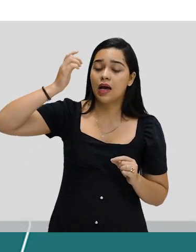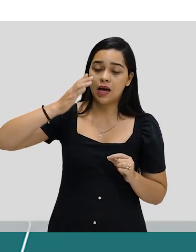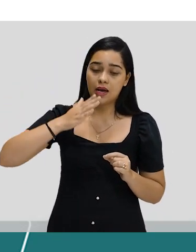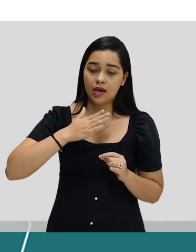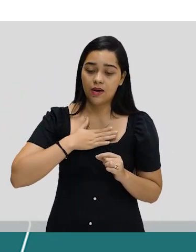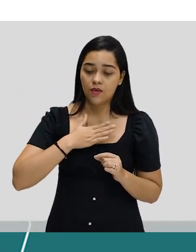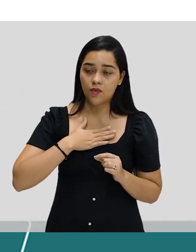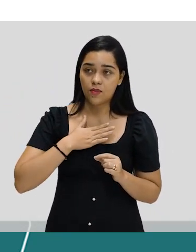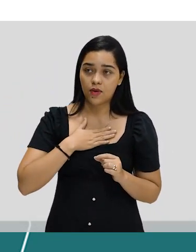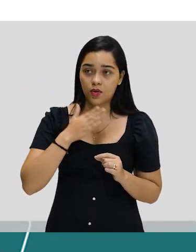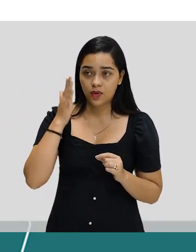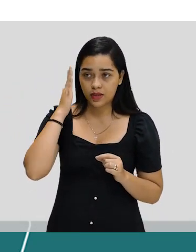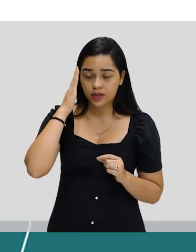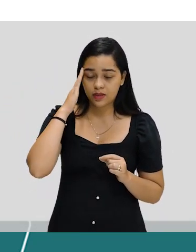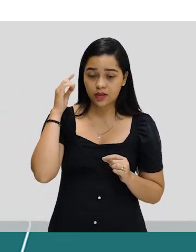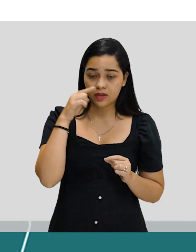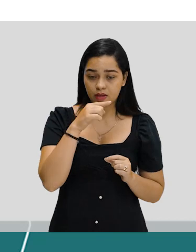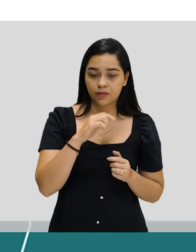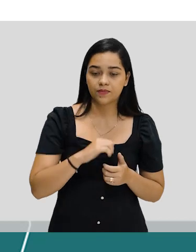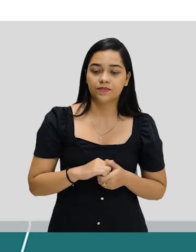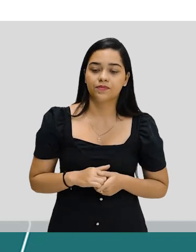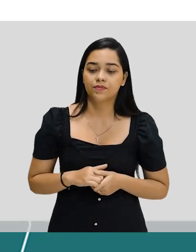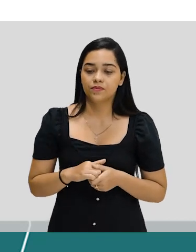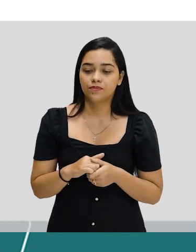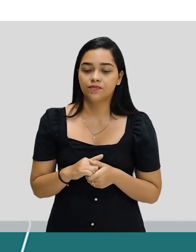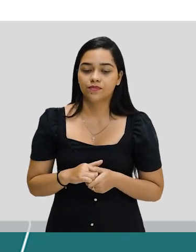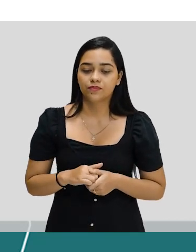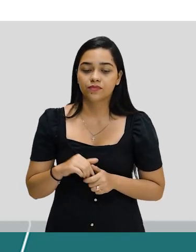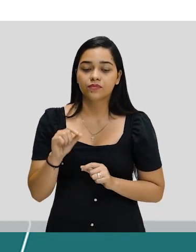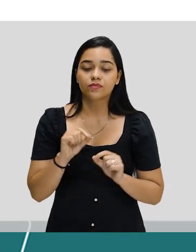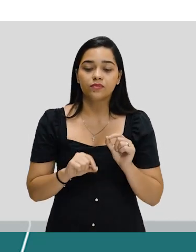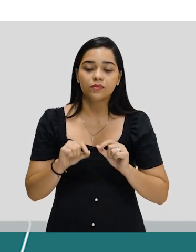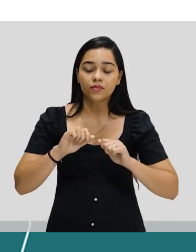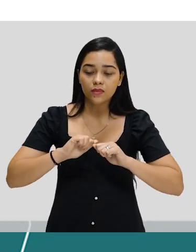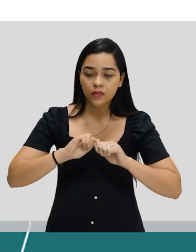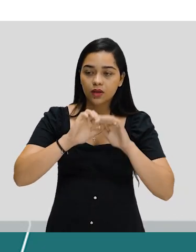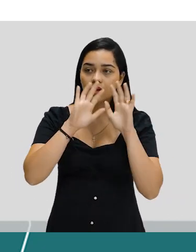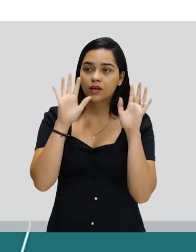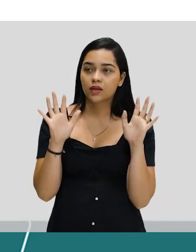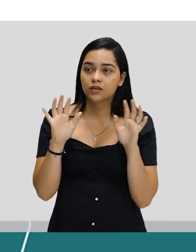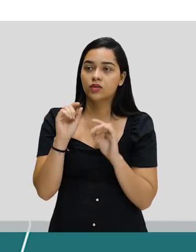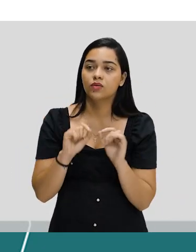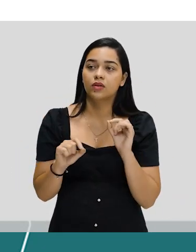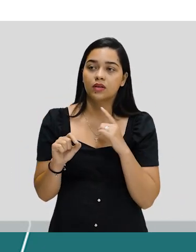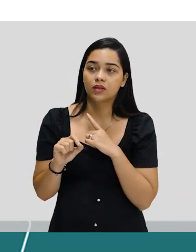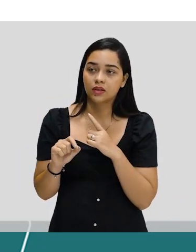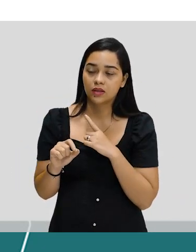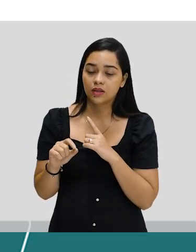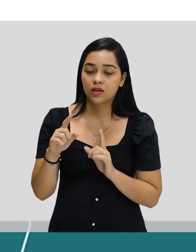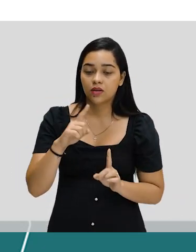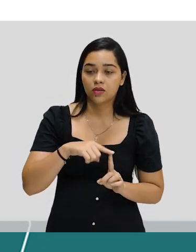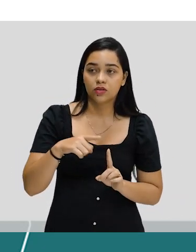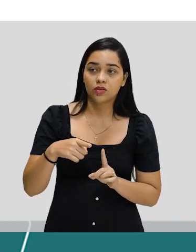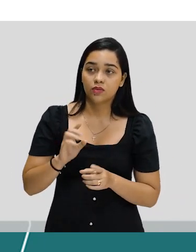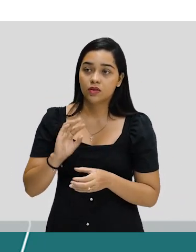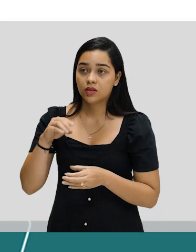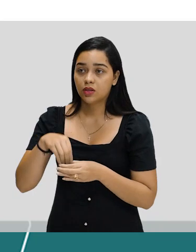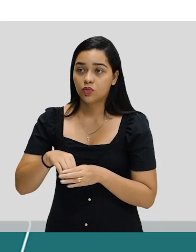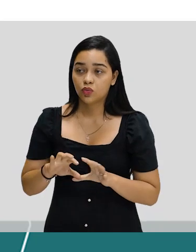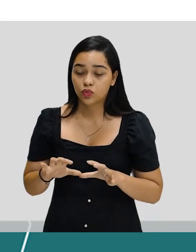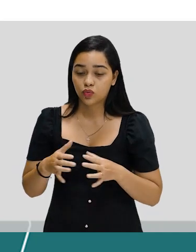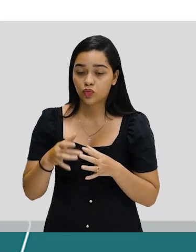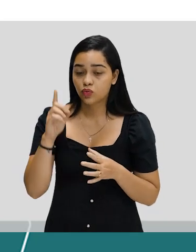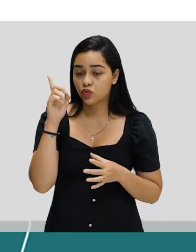o meu entendimento na questão. Que a clareza é apenas um elemento dentro de um conjunto